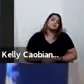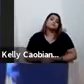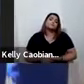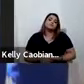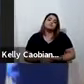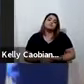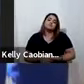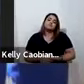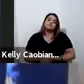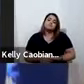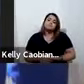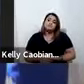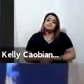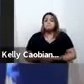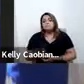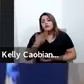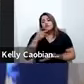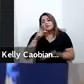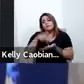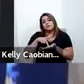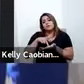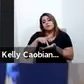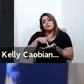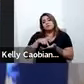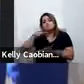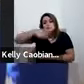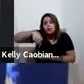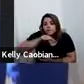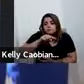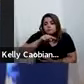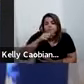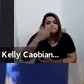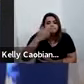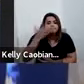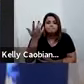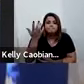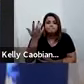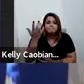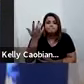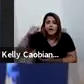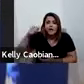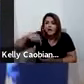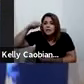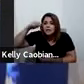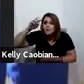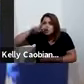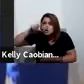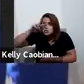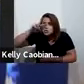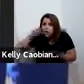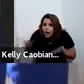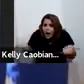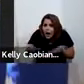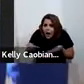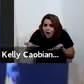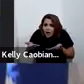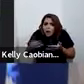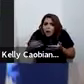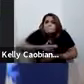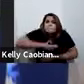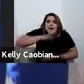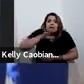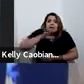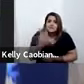Certamente nós não vimos ao longo da nossa história mais recente uma greve que tenha